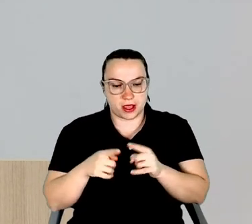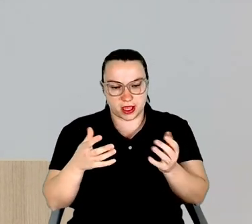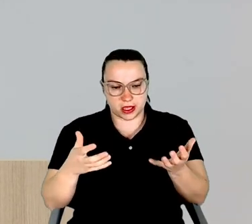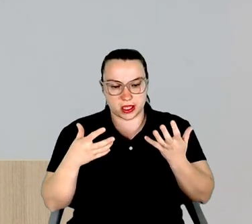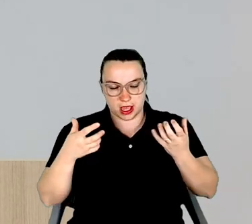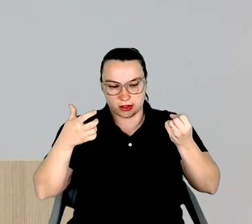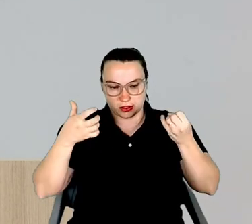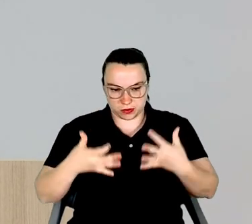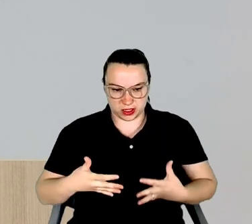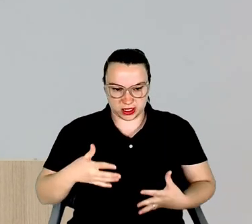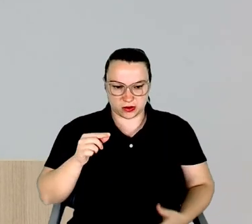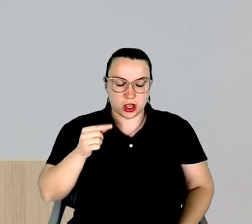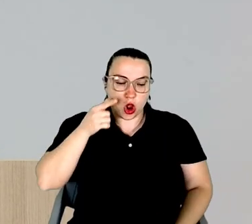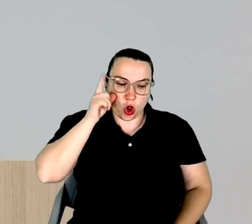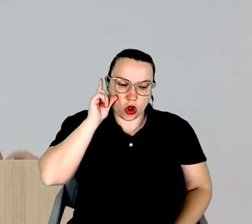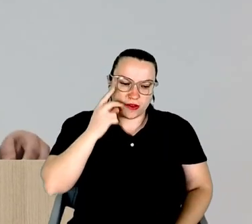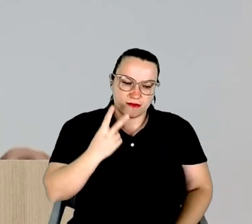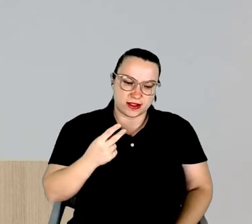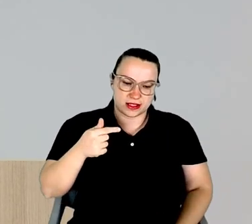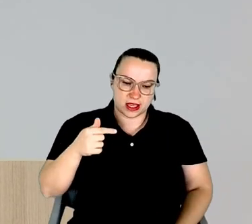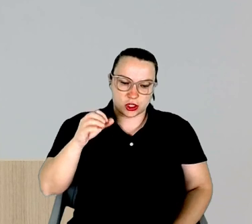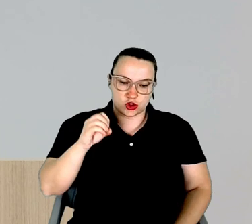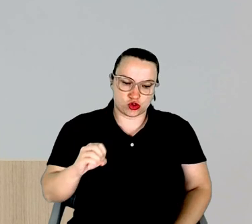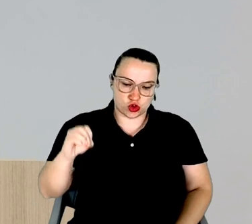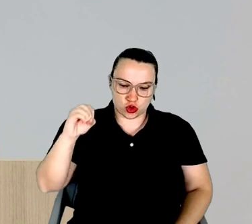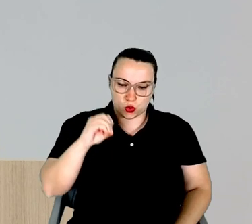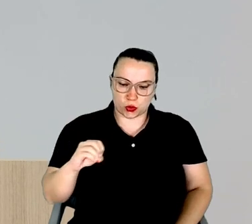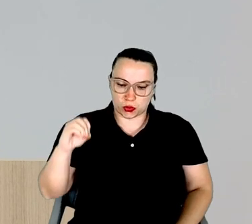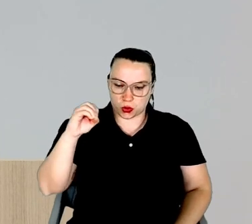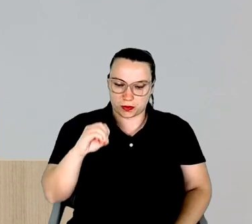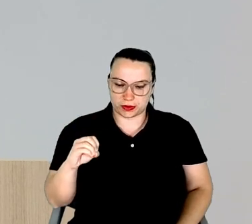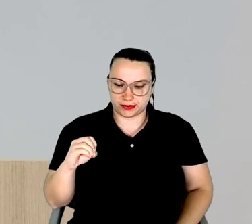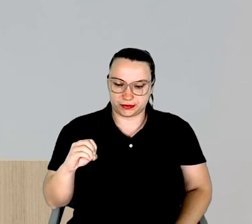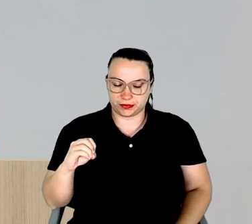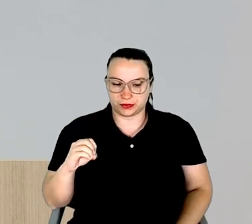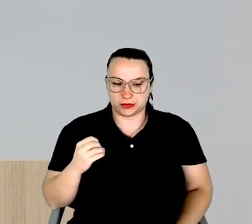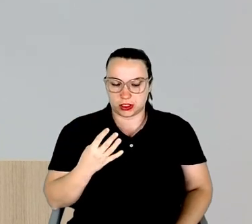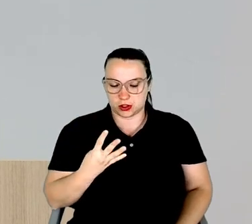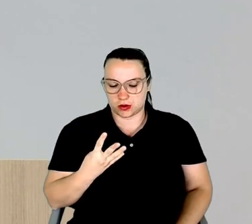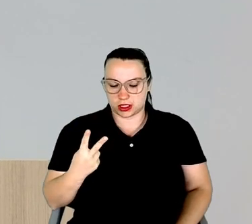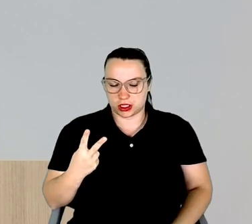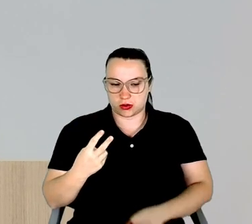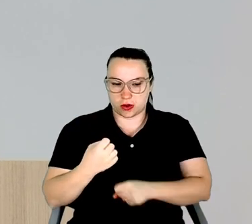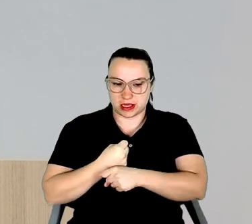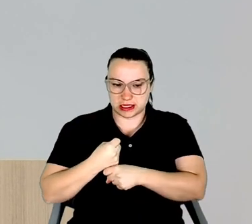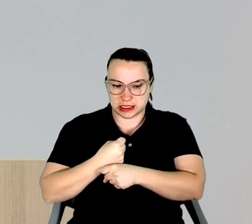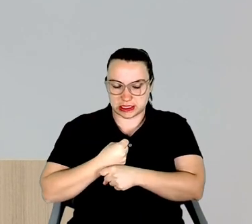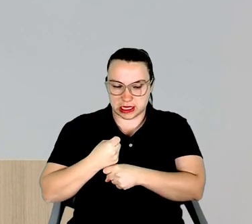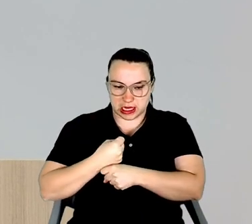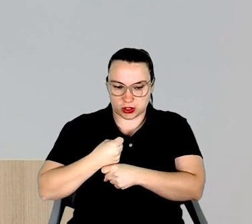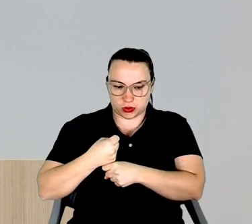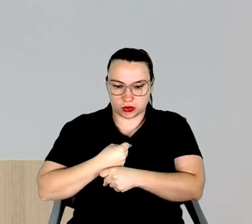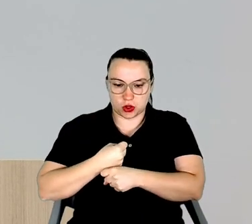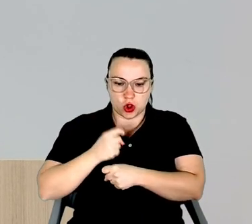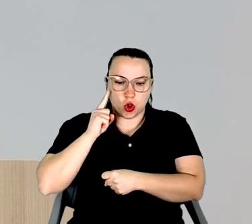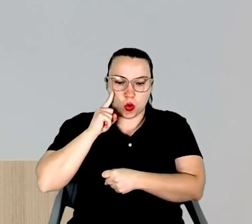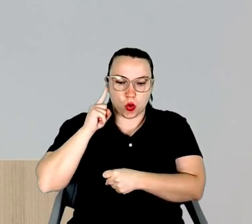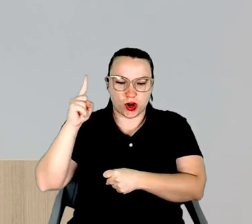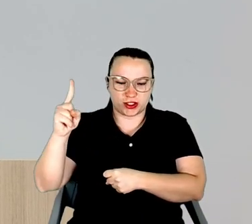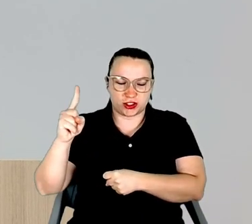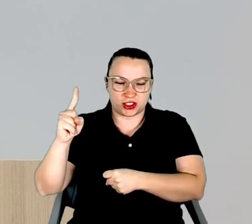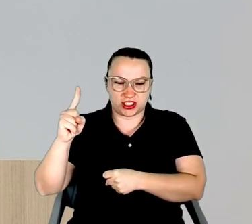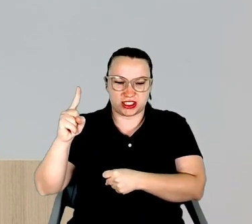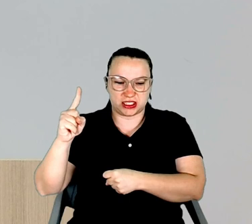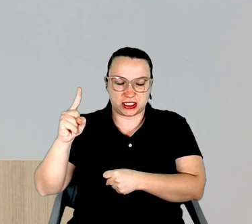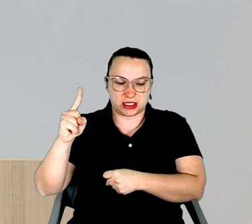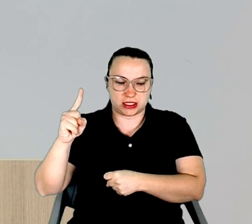ontem, dia 27 de outubro, há 42 anos, foi o dia da qual